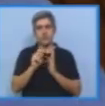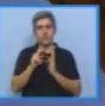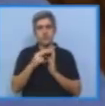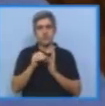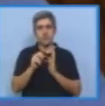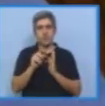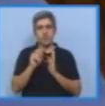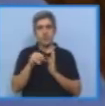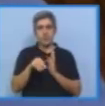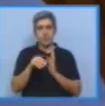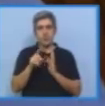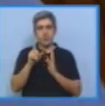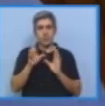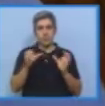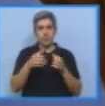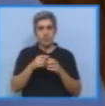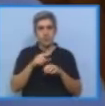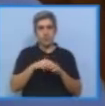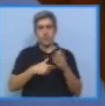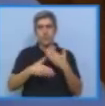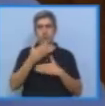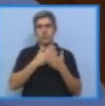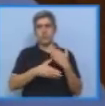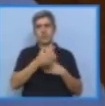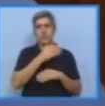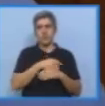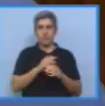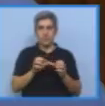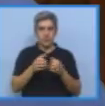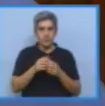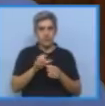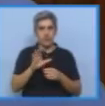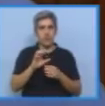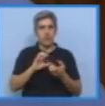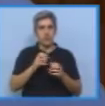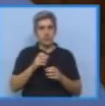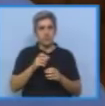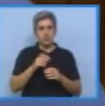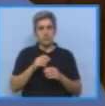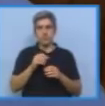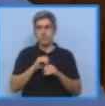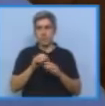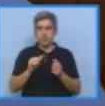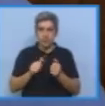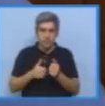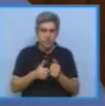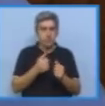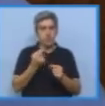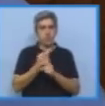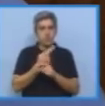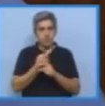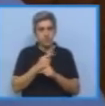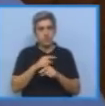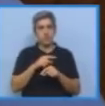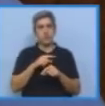Jerusalém era onde estava a comunidade primitiva e era uma comunidade que estaria em crise, naturalmente, devido a perseguições. Pela